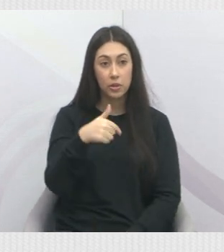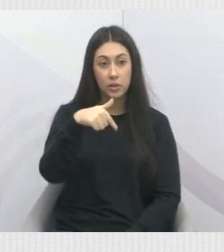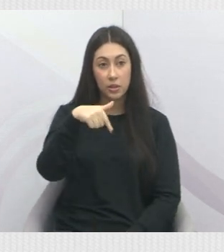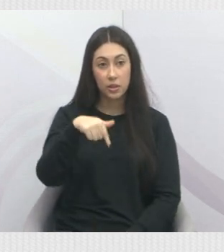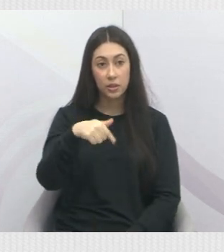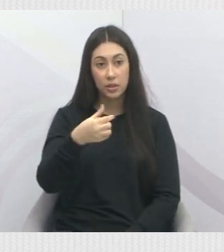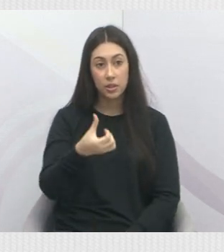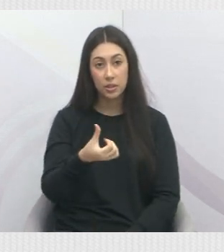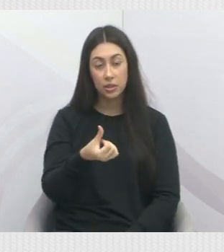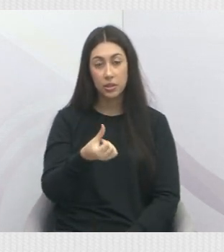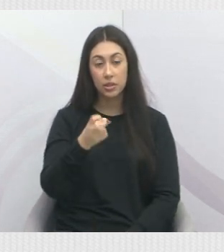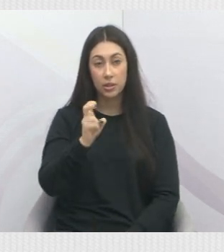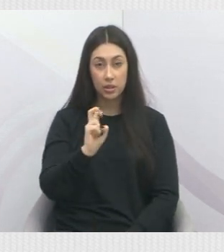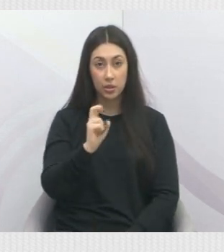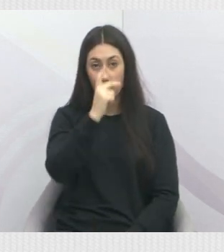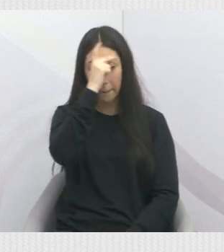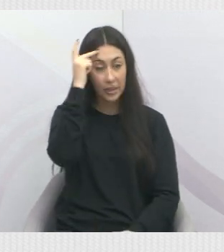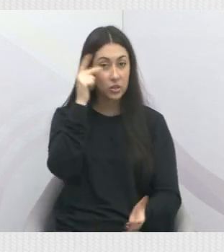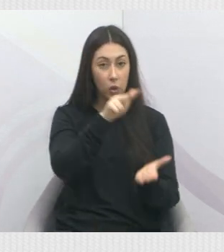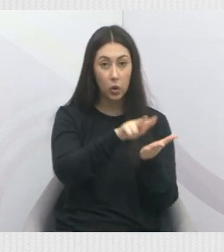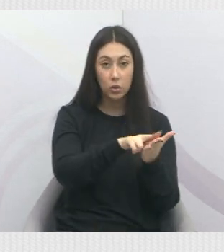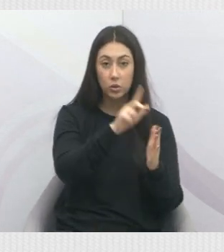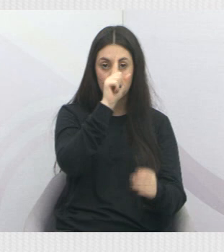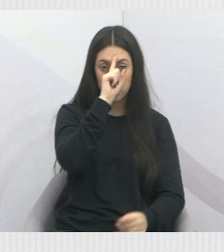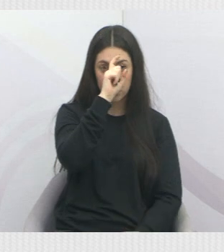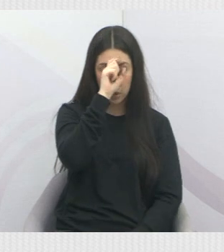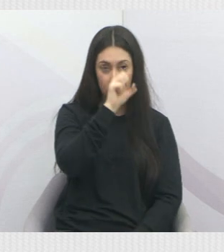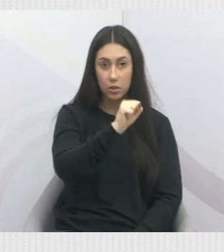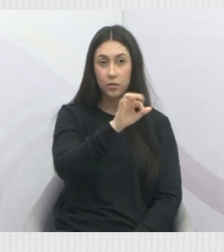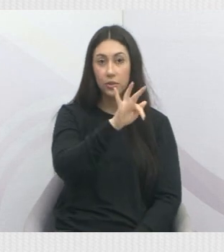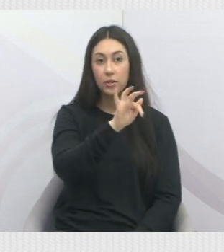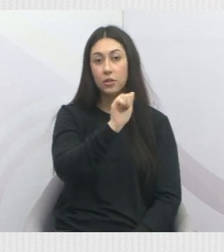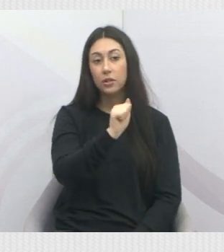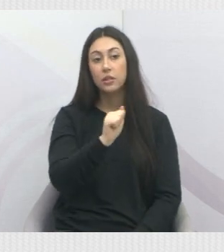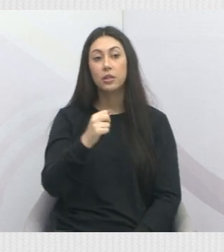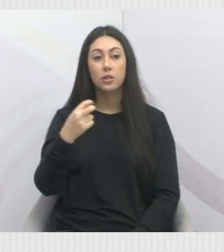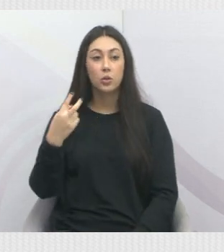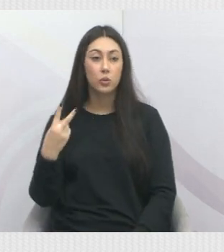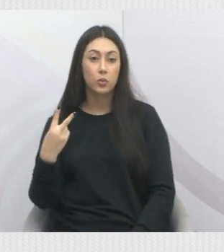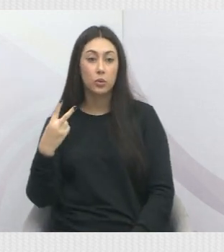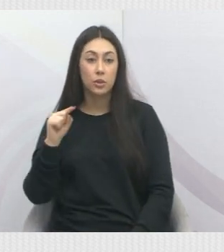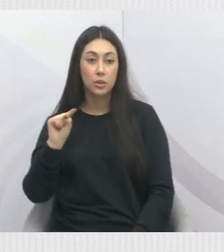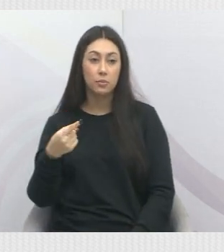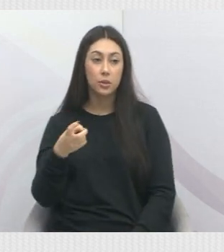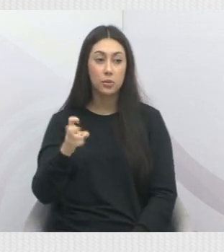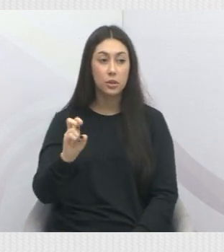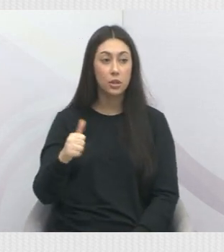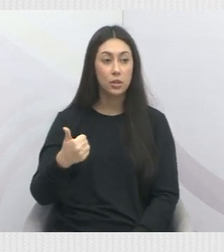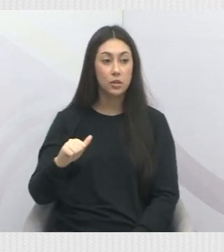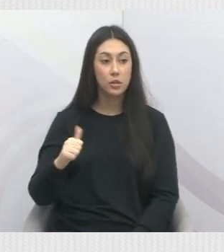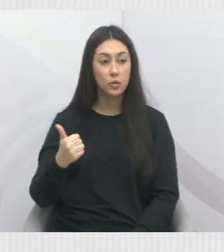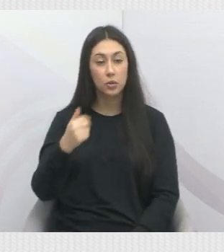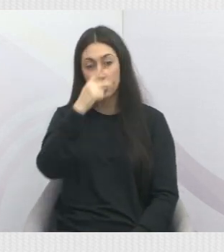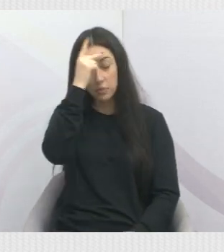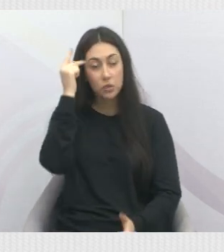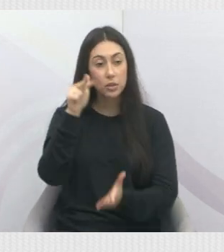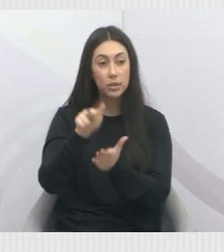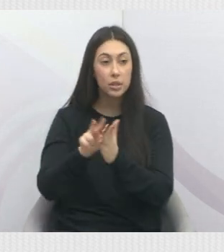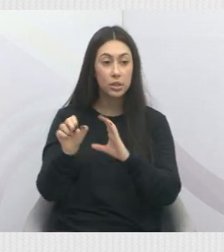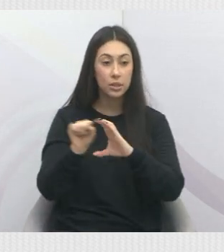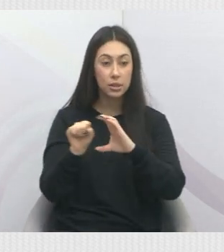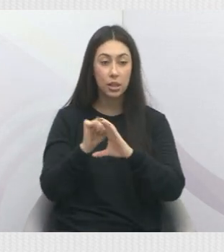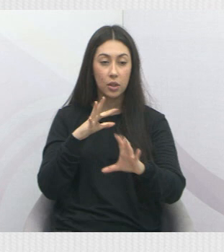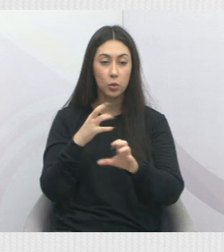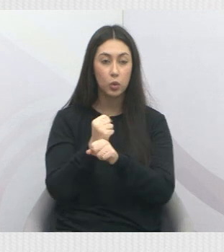1.765 internações no Hospital São Francisco e 2.511 na Santa Casa, totalizando